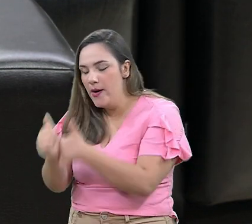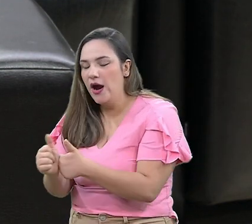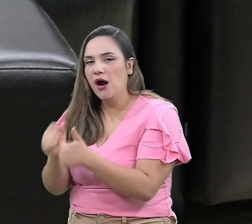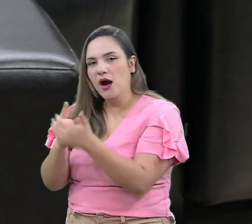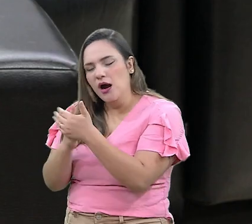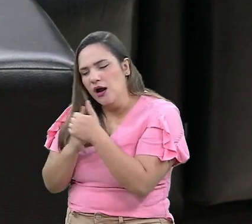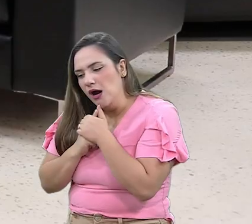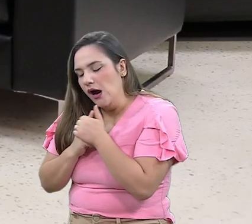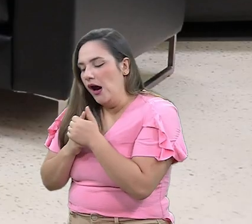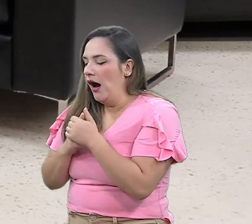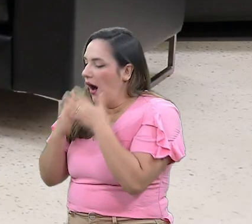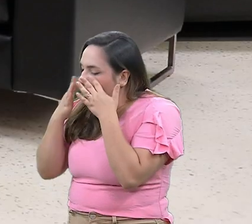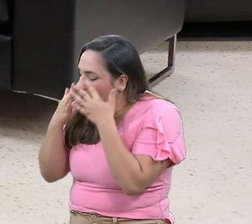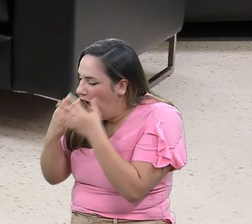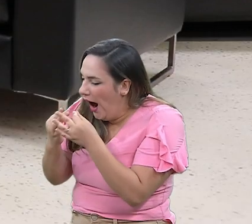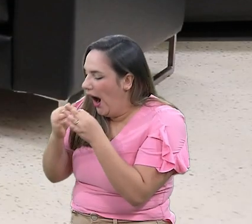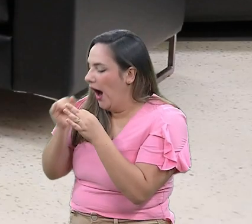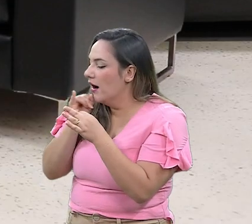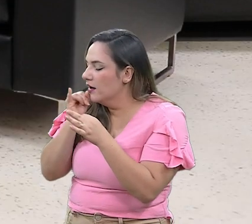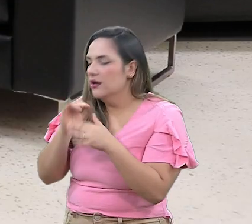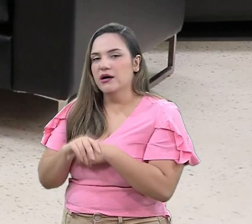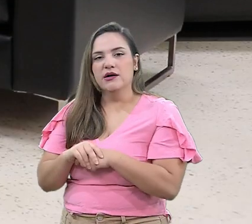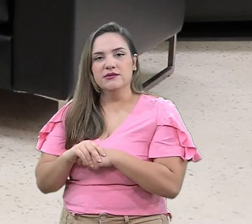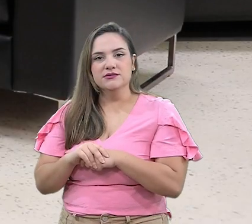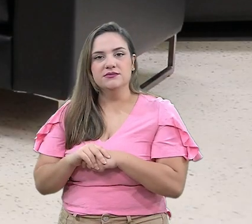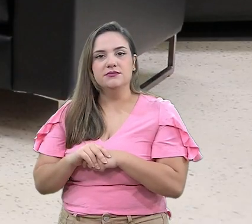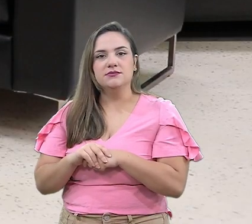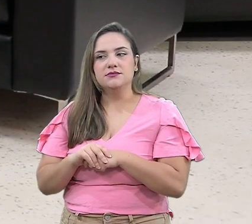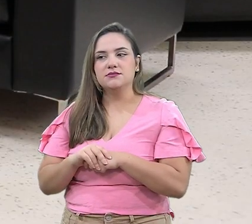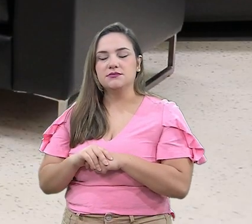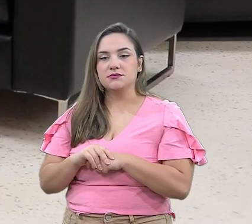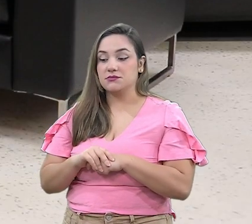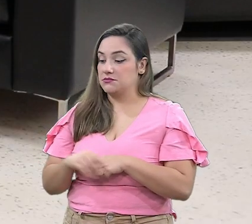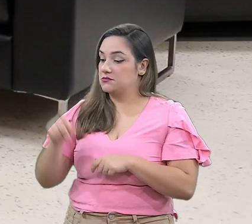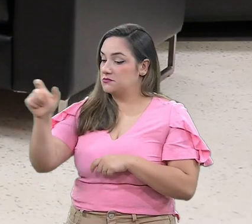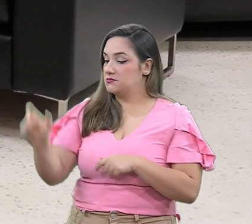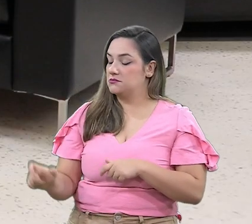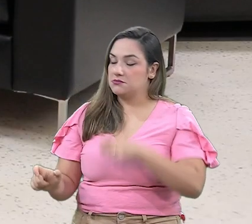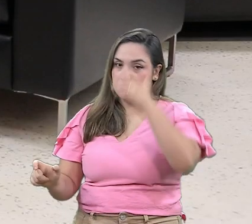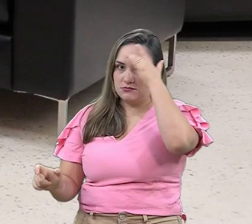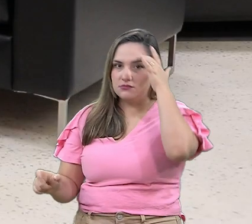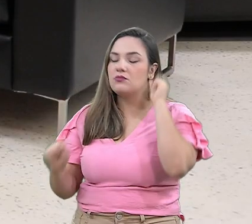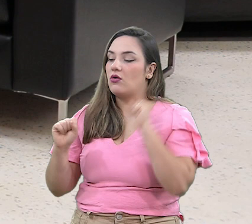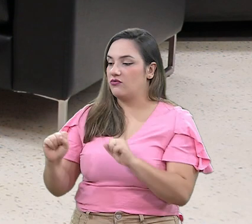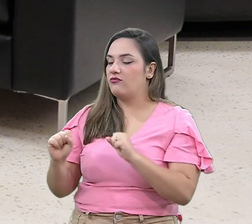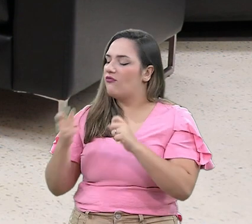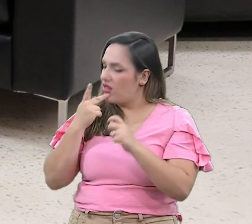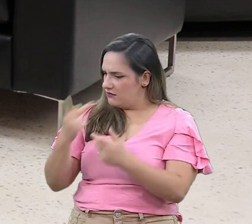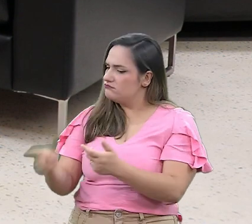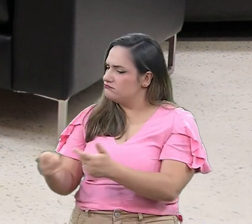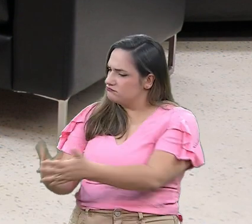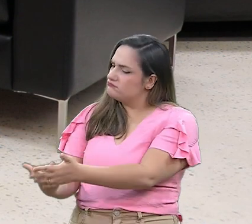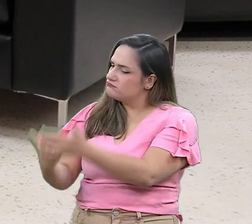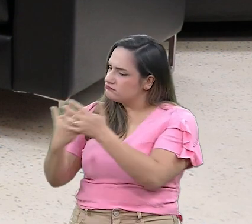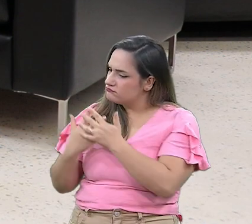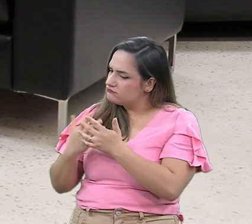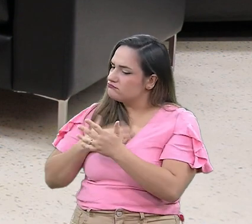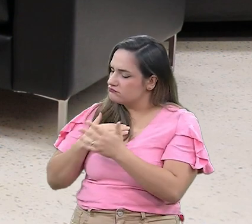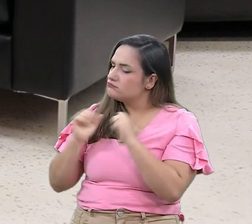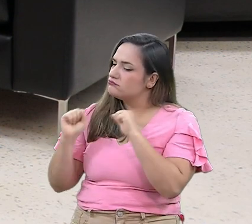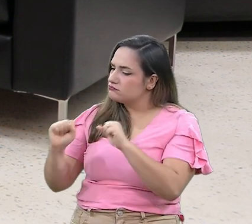esse acolhimento. O que significa esse acolhimento? Significa propiciar ela a fala,